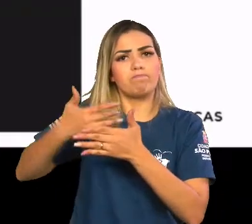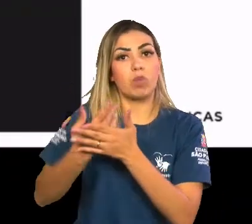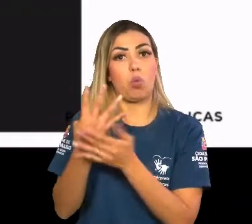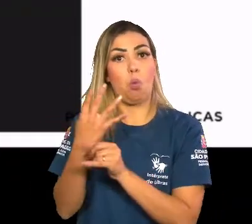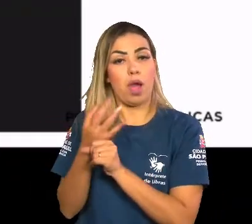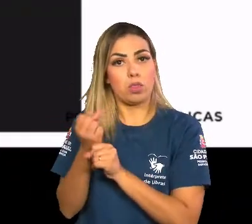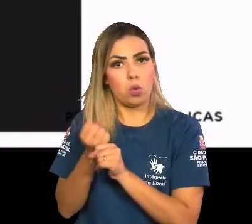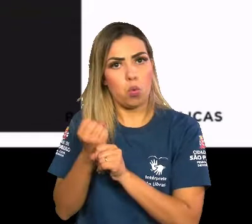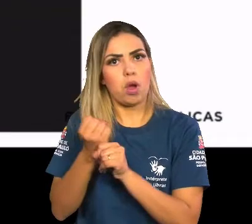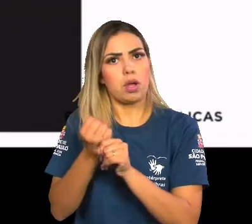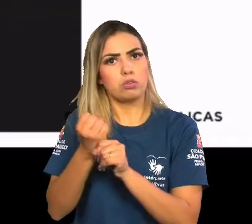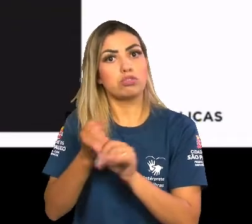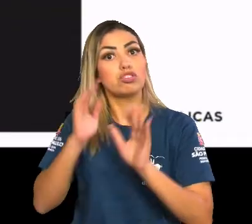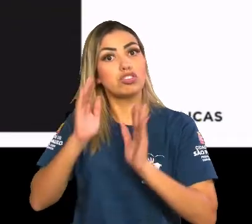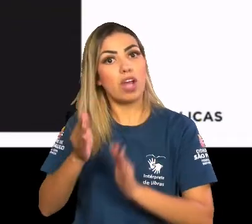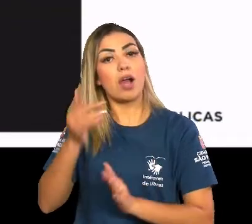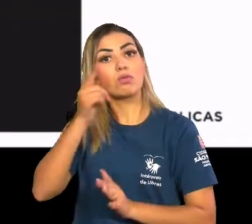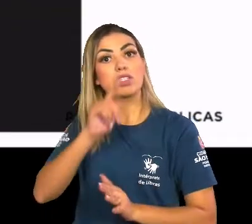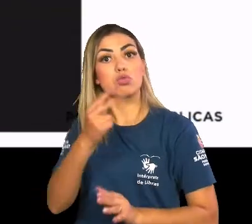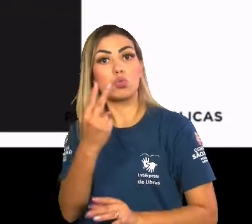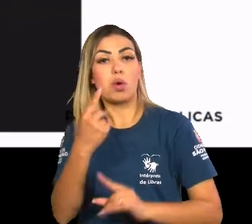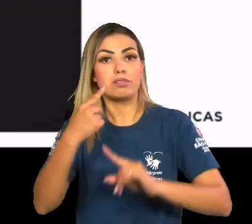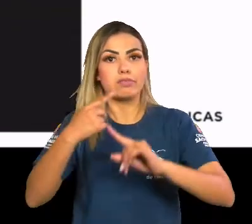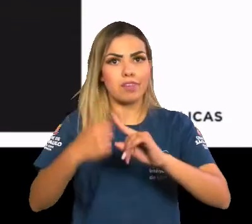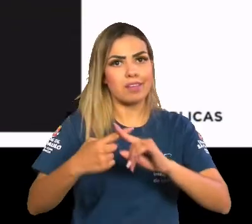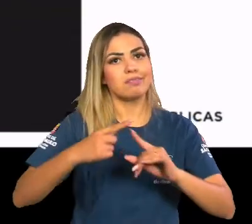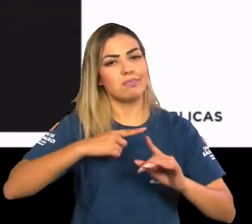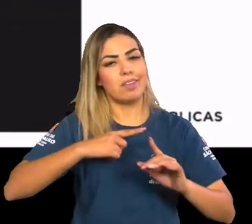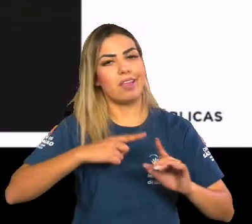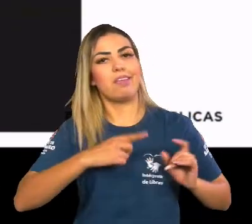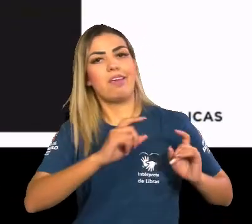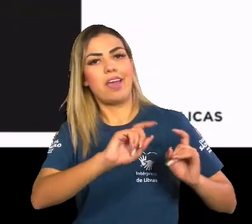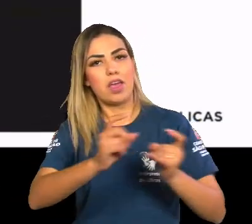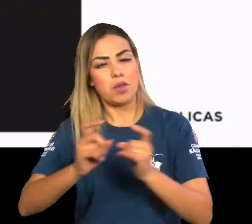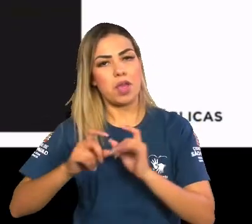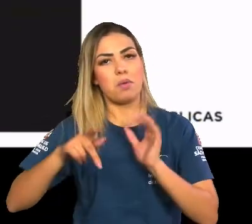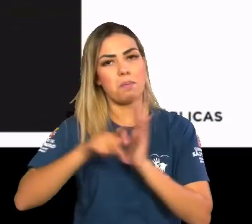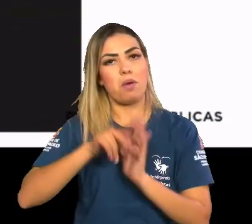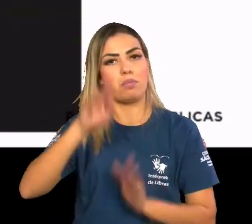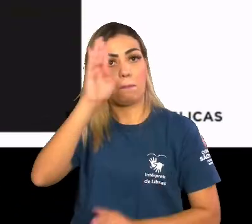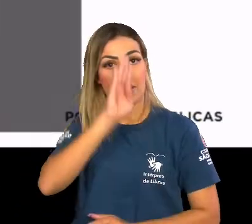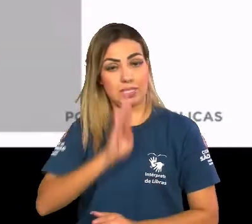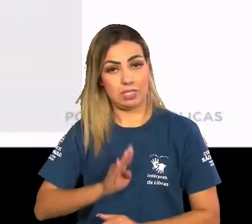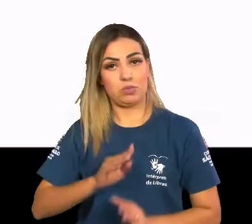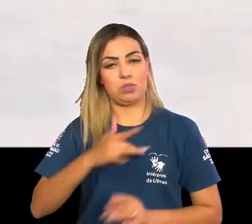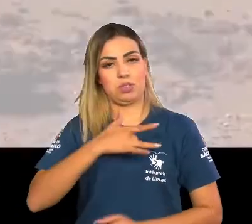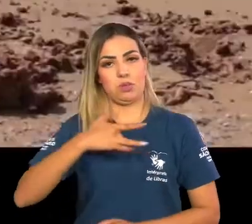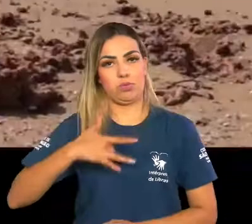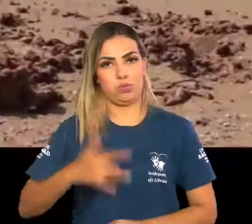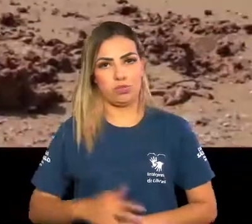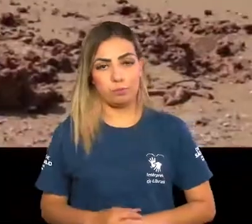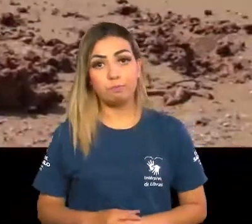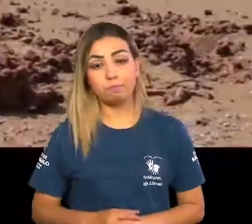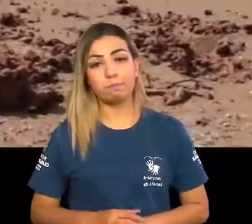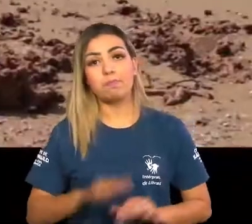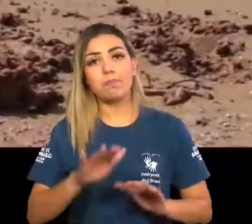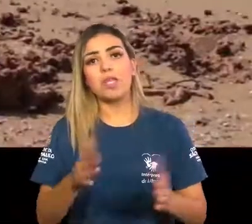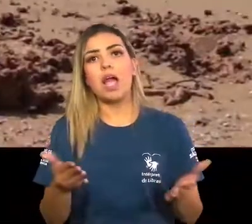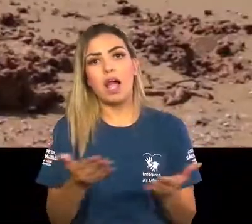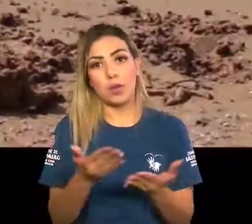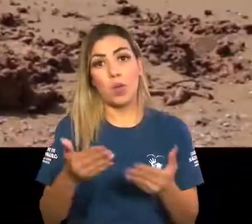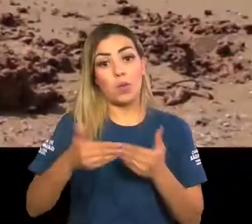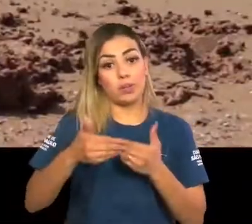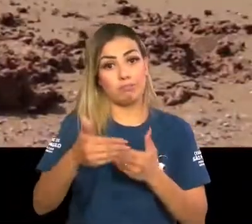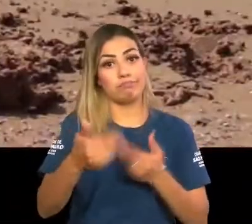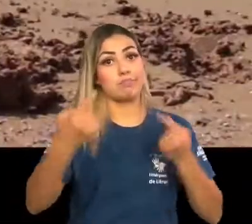durante a 72ª reunião extraordinária do Conselho Nacional de Saúde. Agora resta o desafio